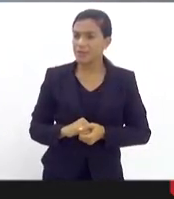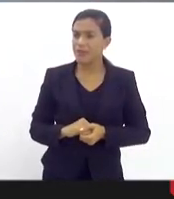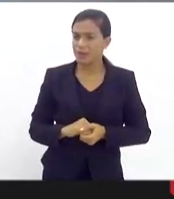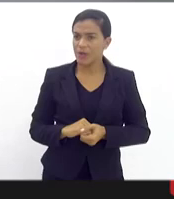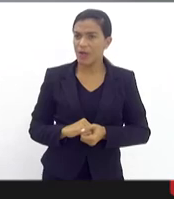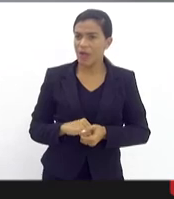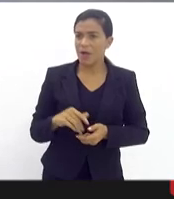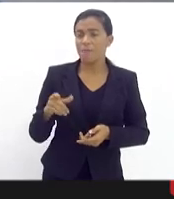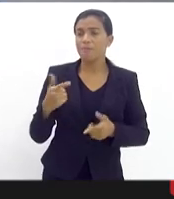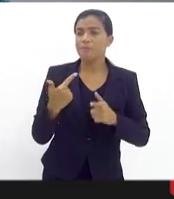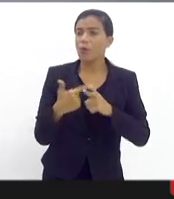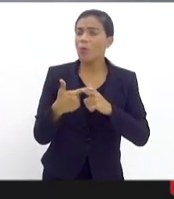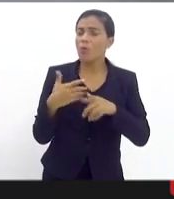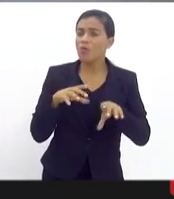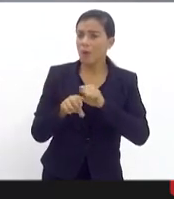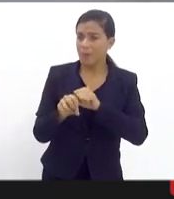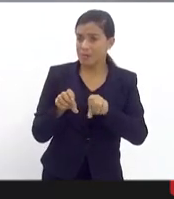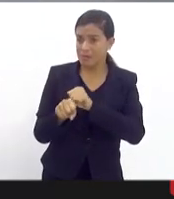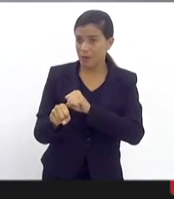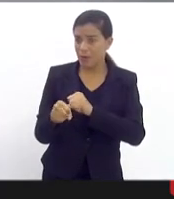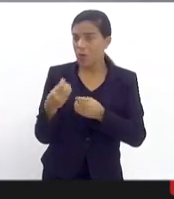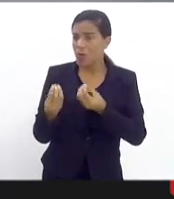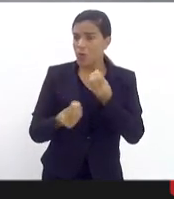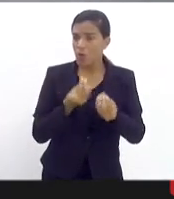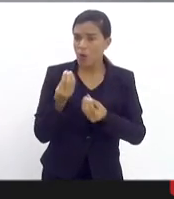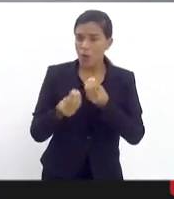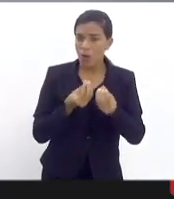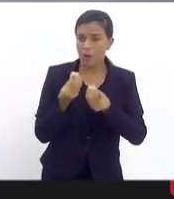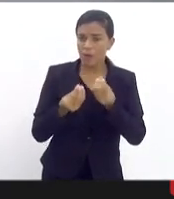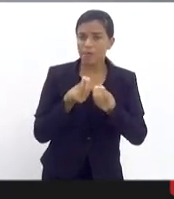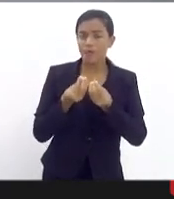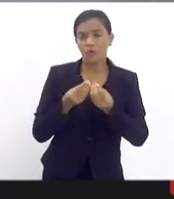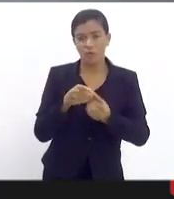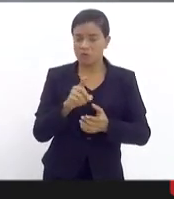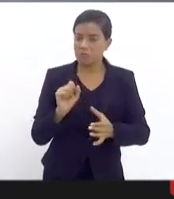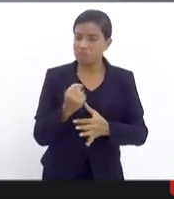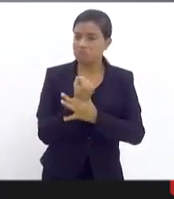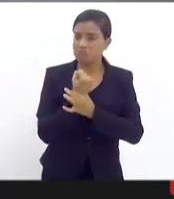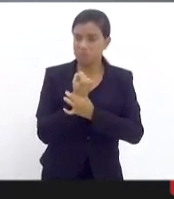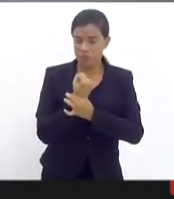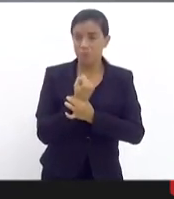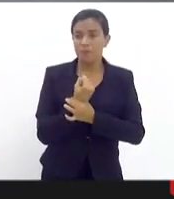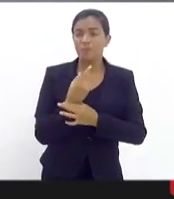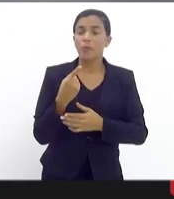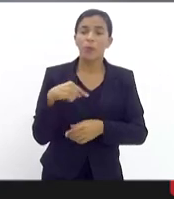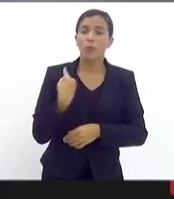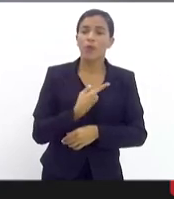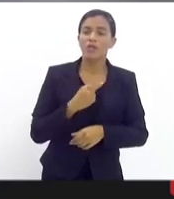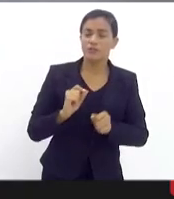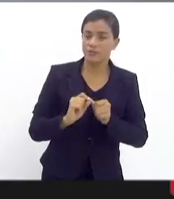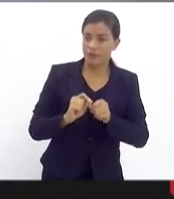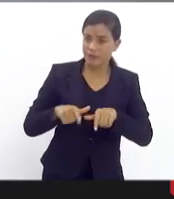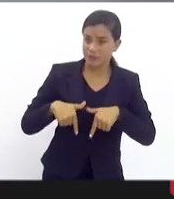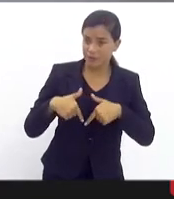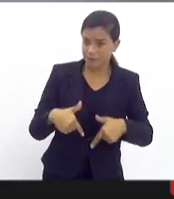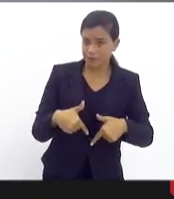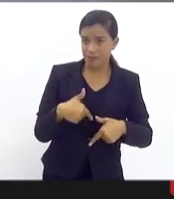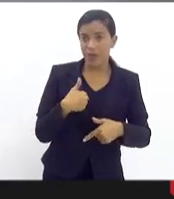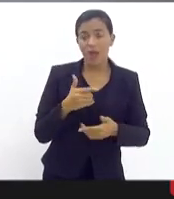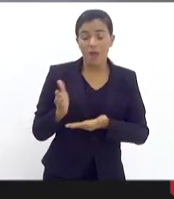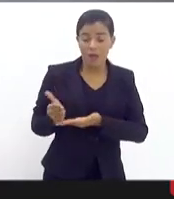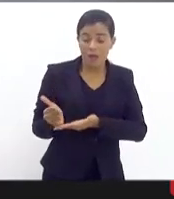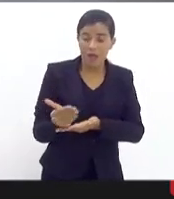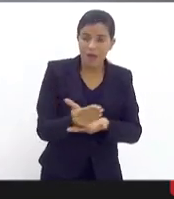essa formação? O ponto que você tocou aí com propriedade. Então, o que a gente fez? A gente pegou recursos do